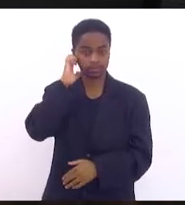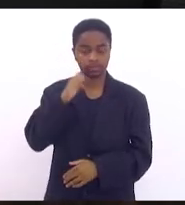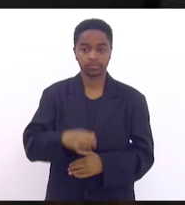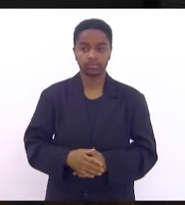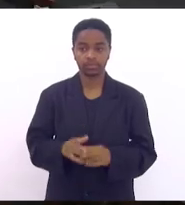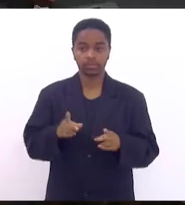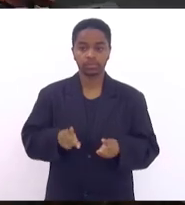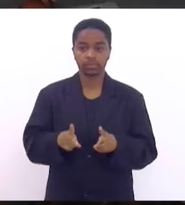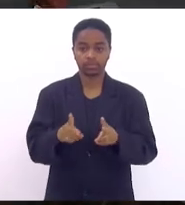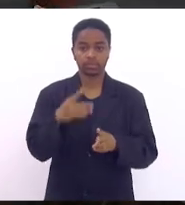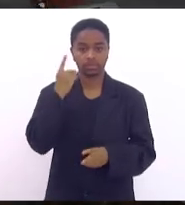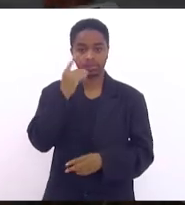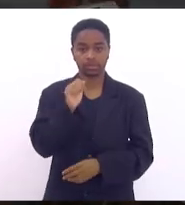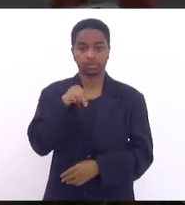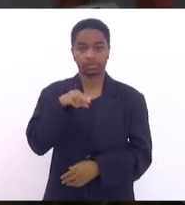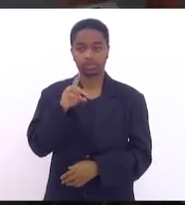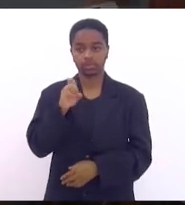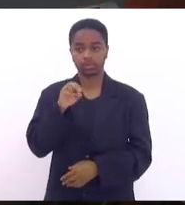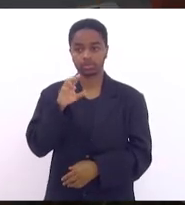Moraes.